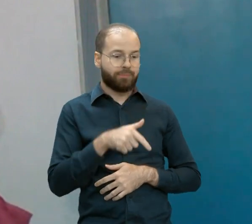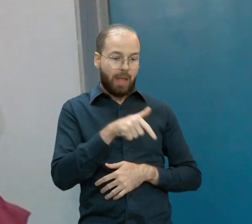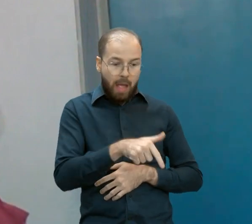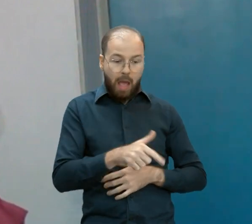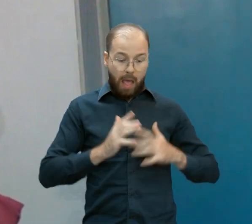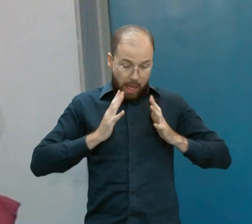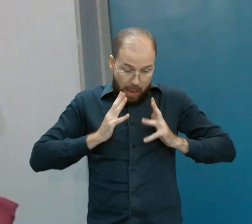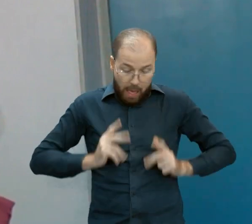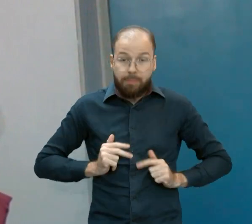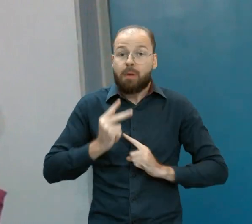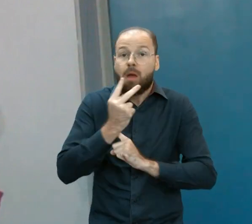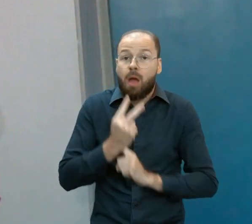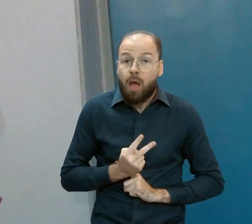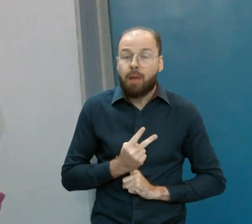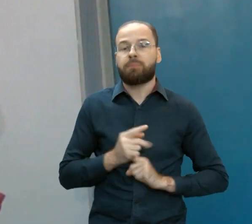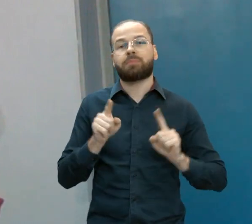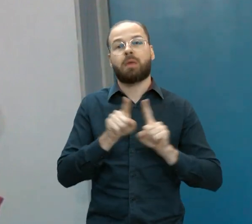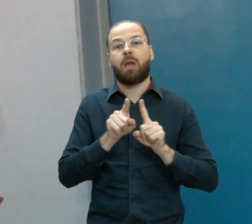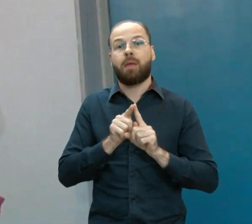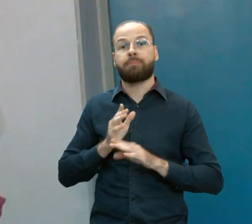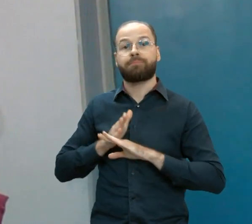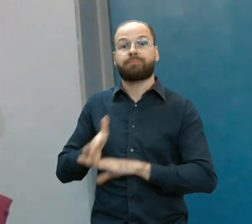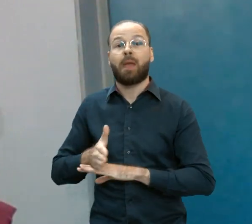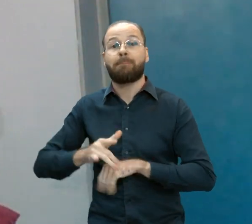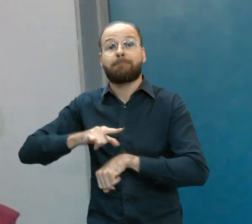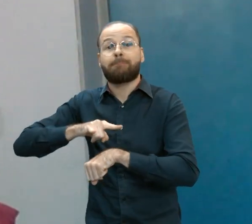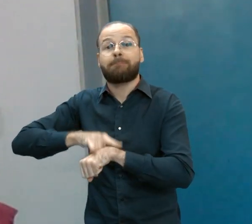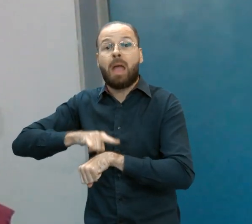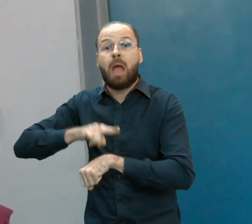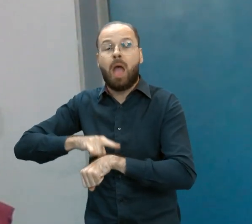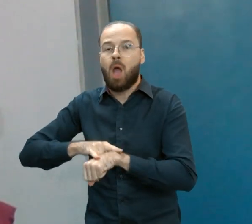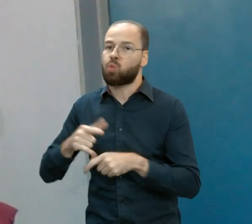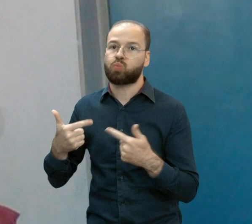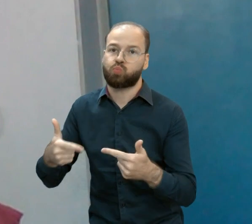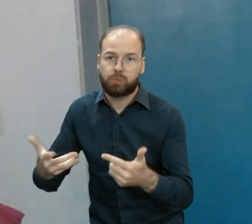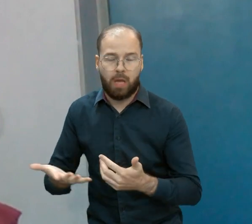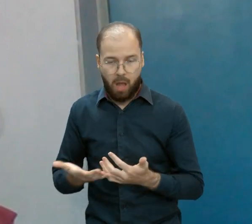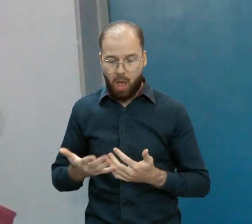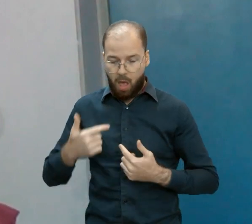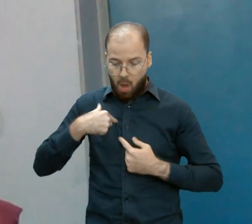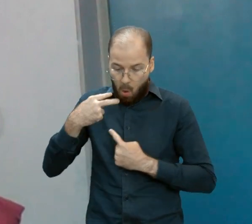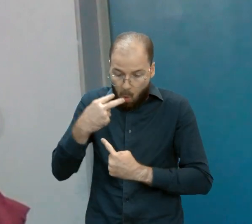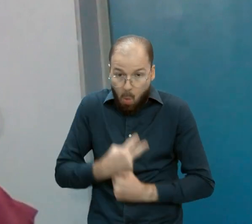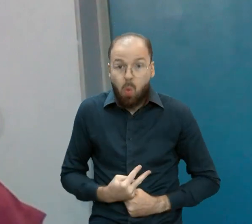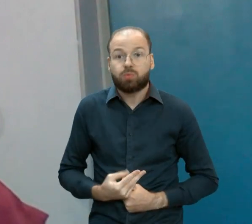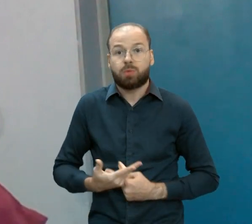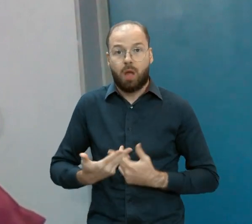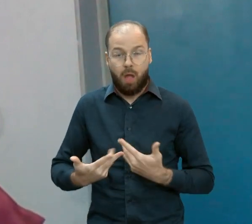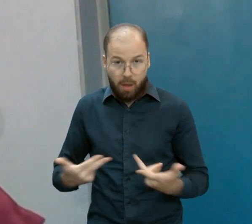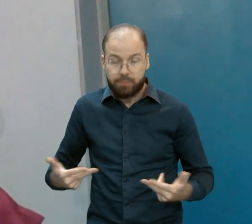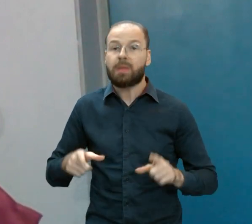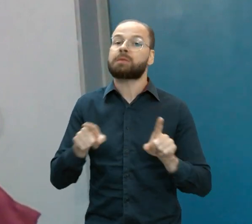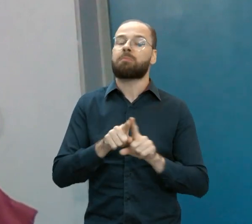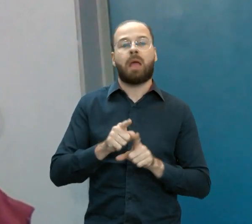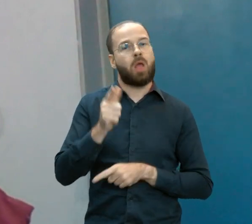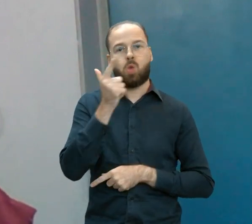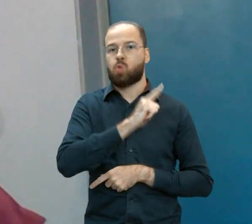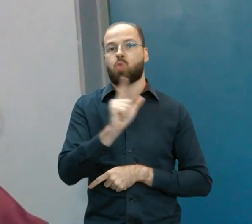para que ela possa realizar sua higiene íntima e também quando elas não conseguem ter acesso a, por